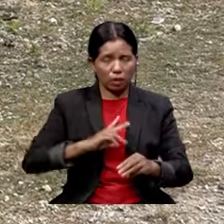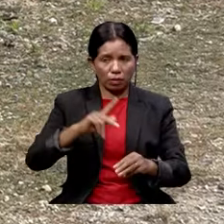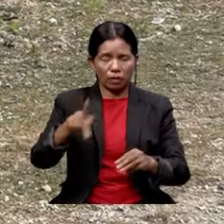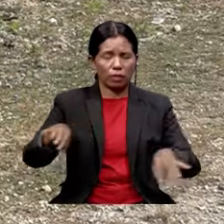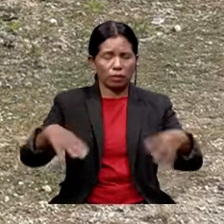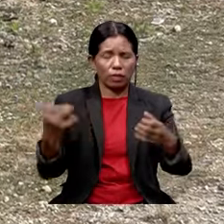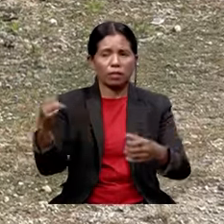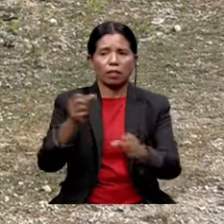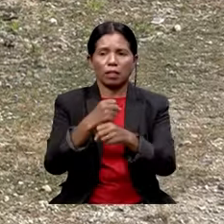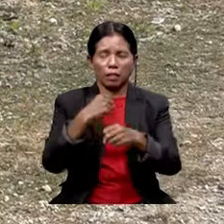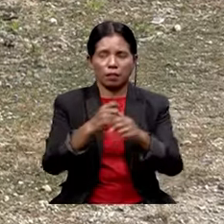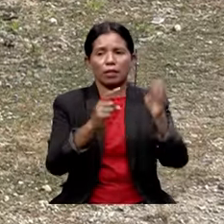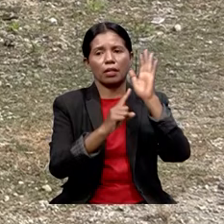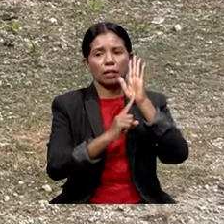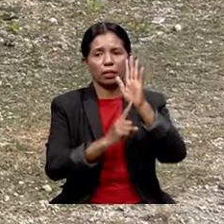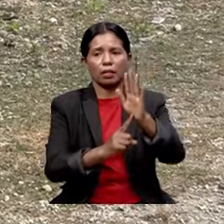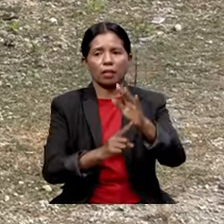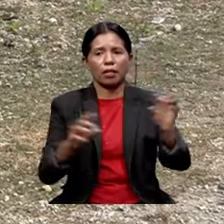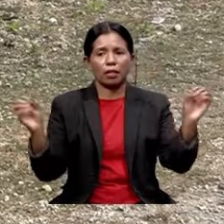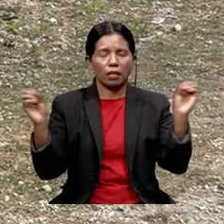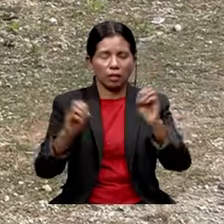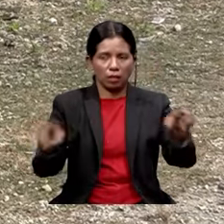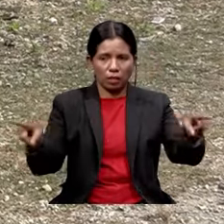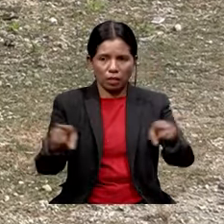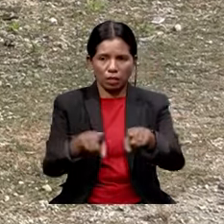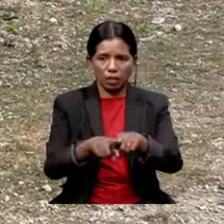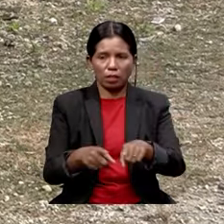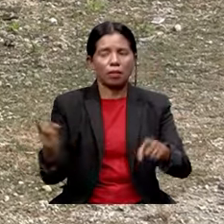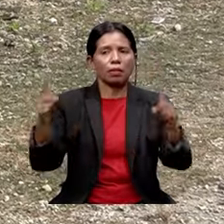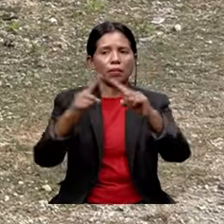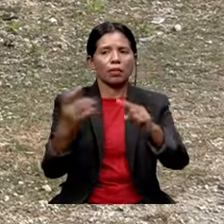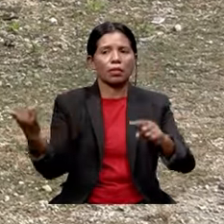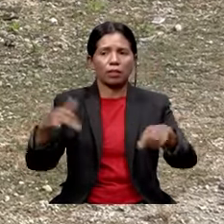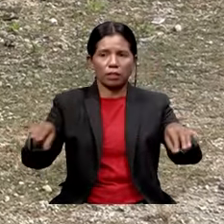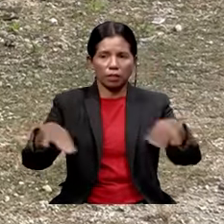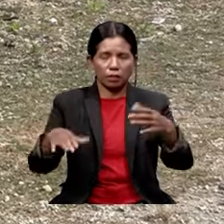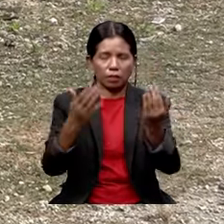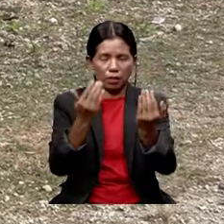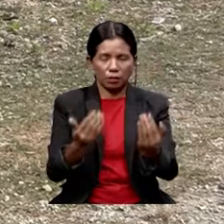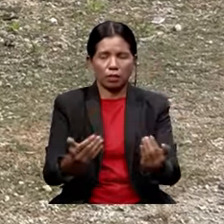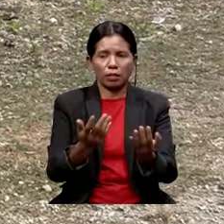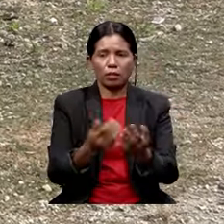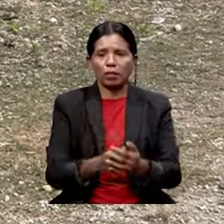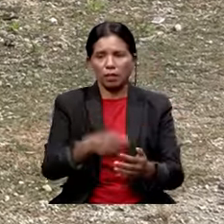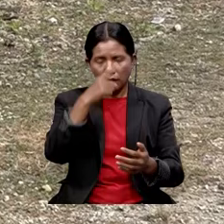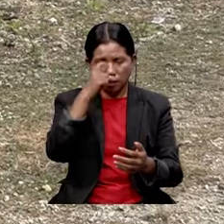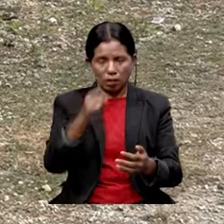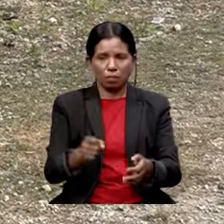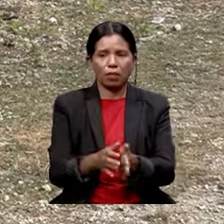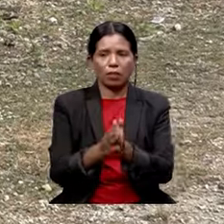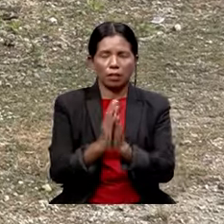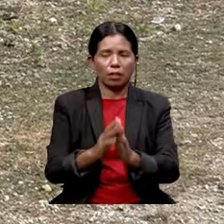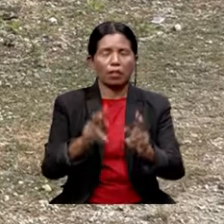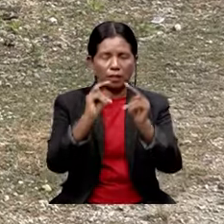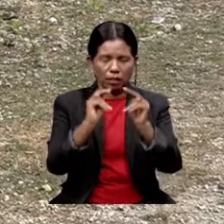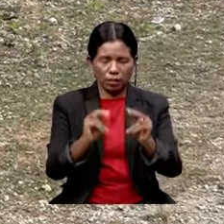nebe sira halo, hatudu katak, la iha separasaun ba servisu sira nebe kamang no todang. Tamba exigensia,